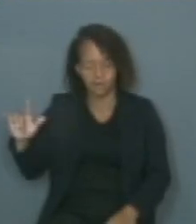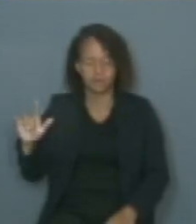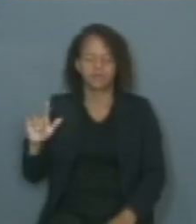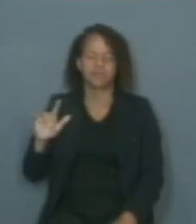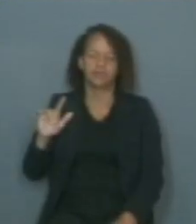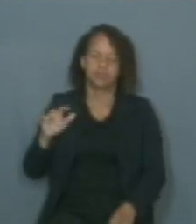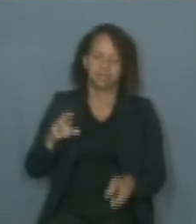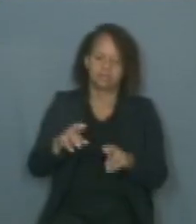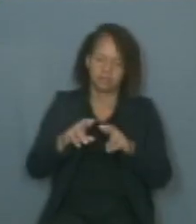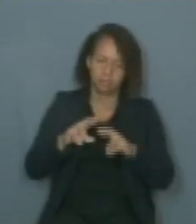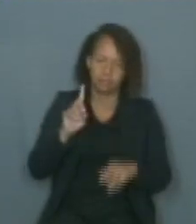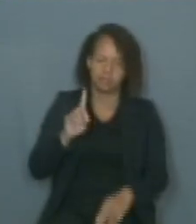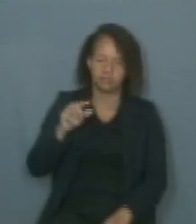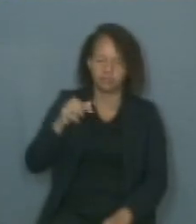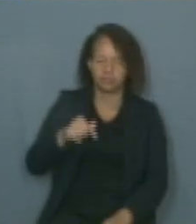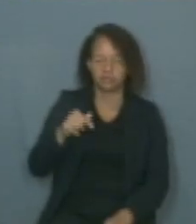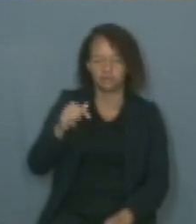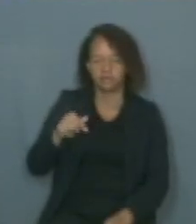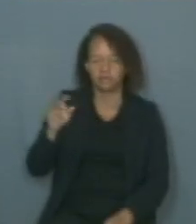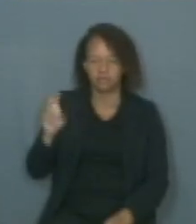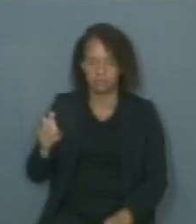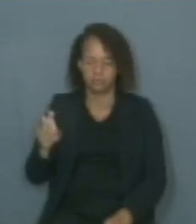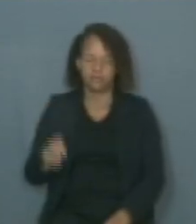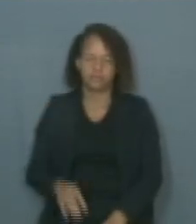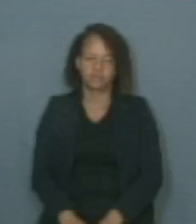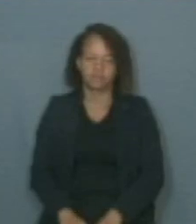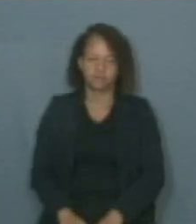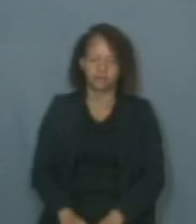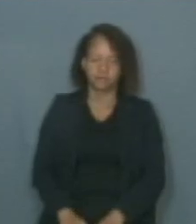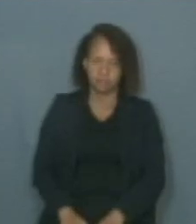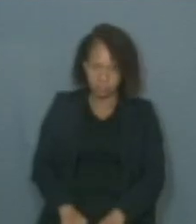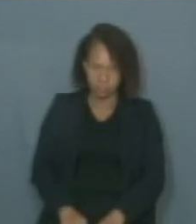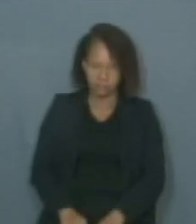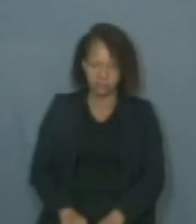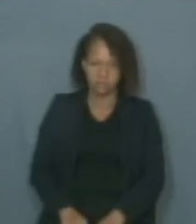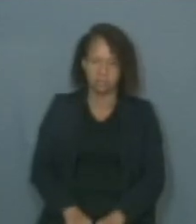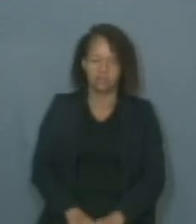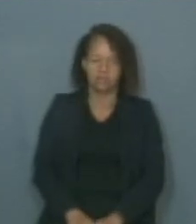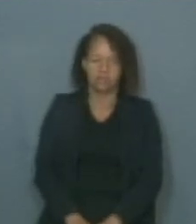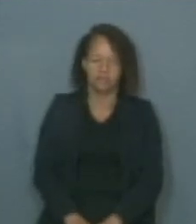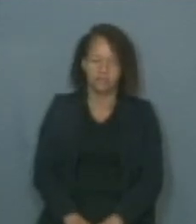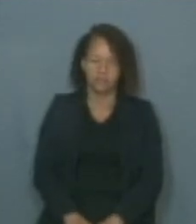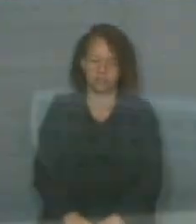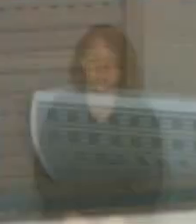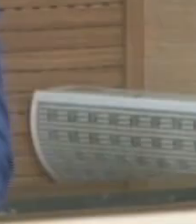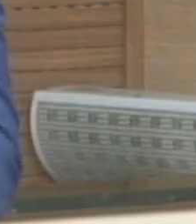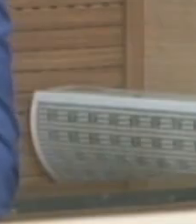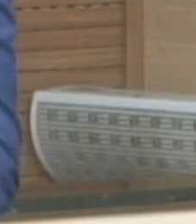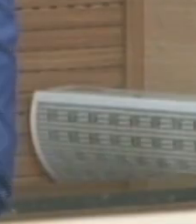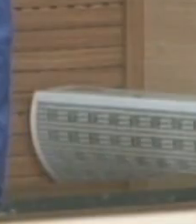requerimento, o 1775.